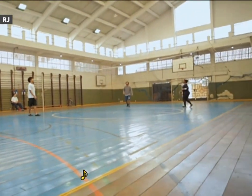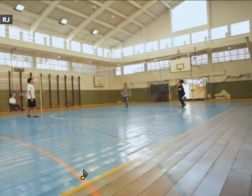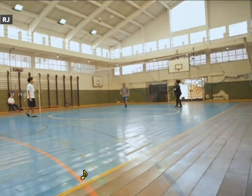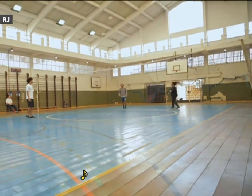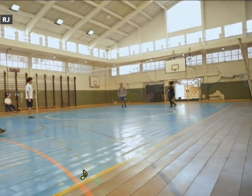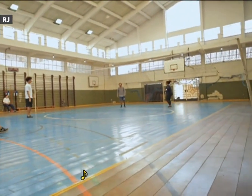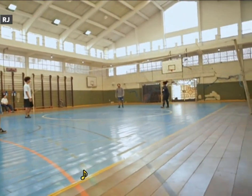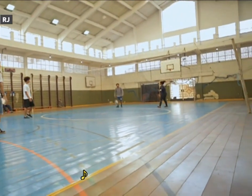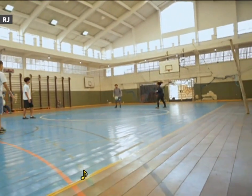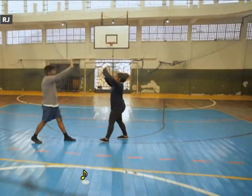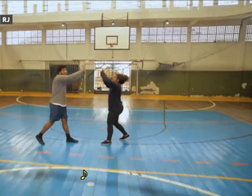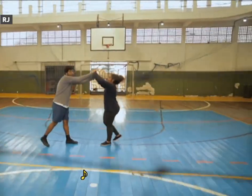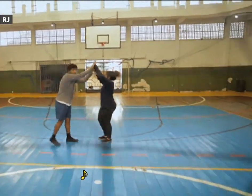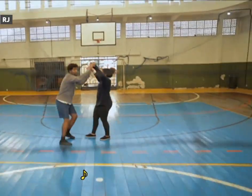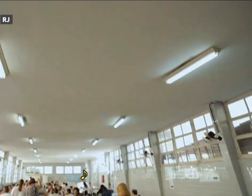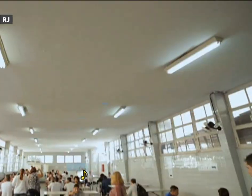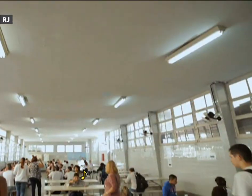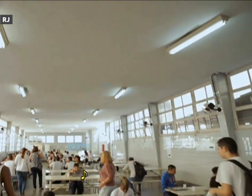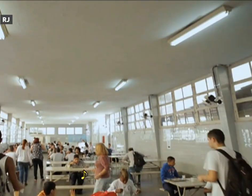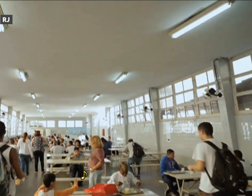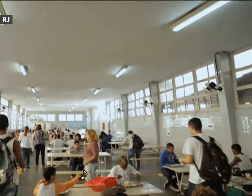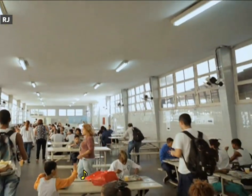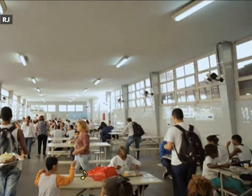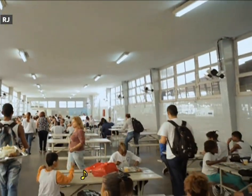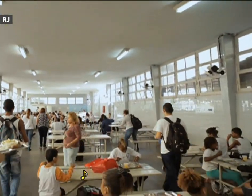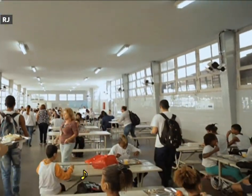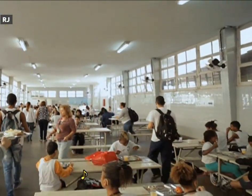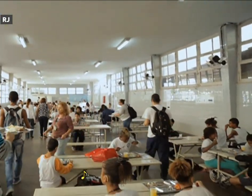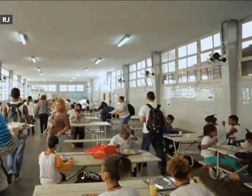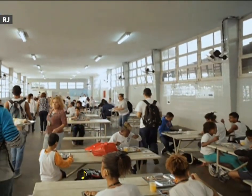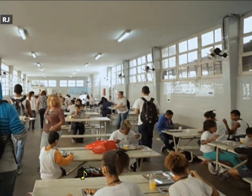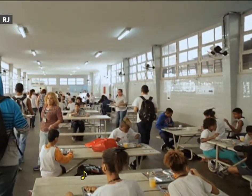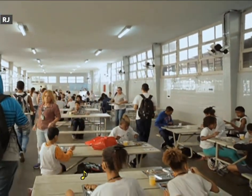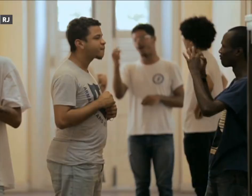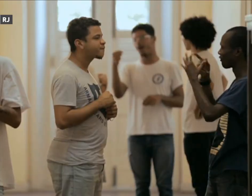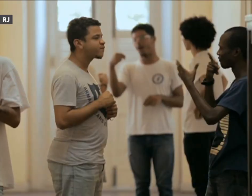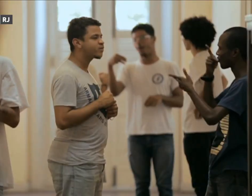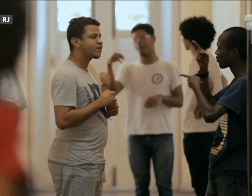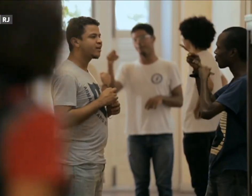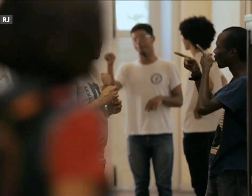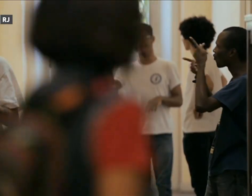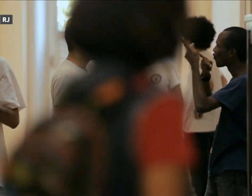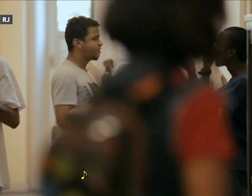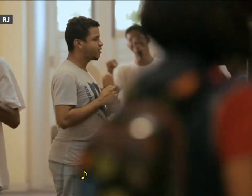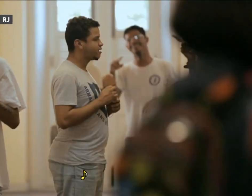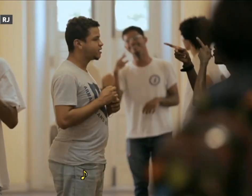Música Música Música